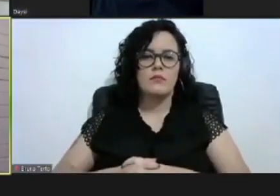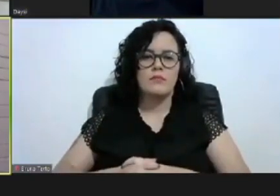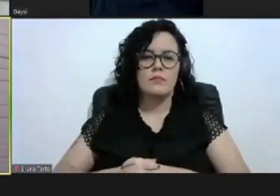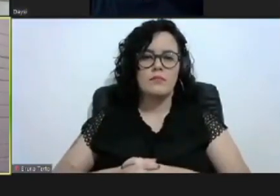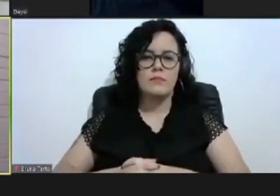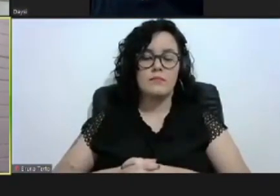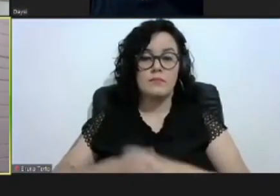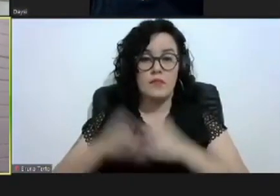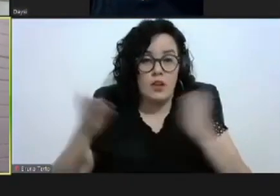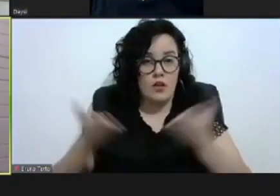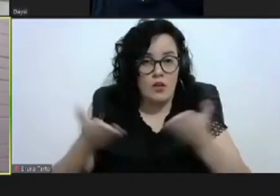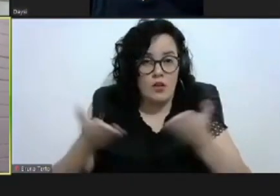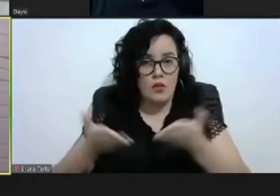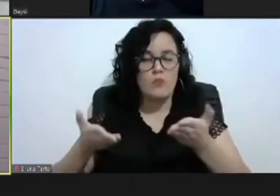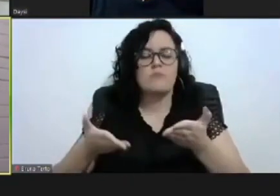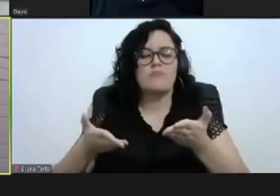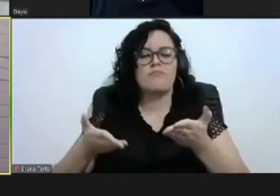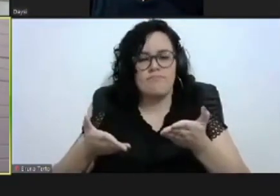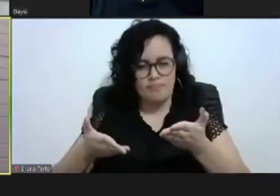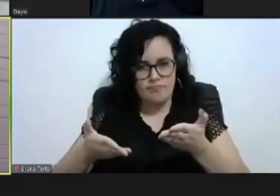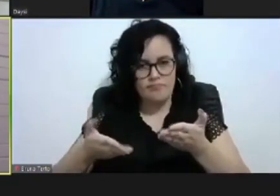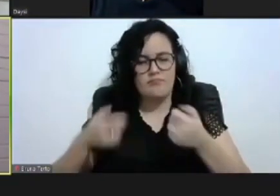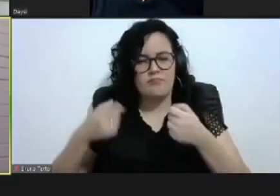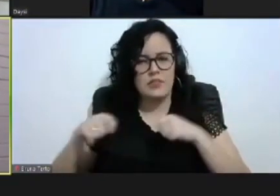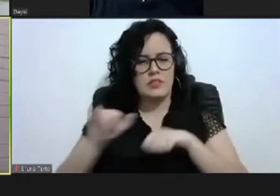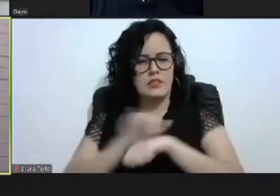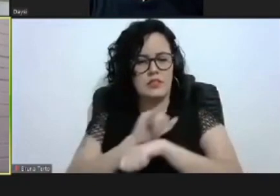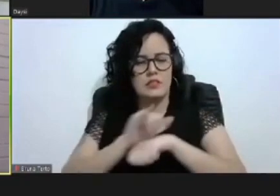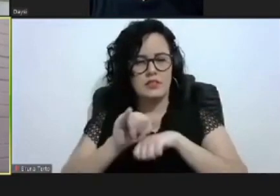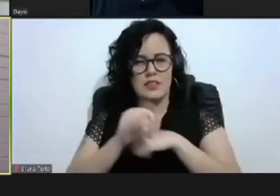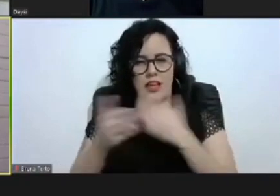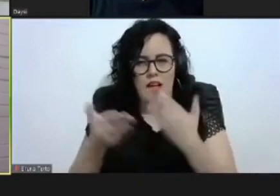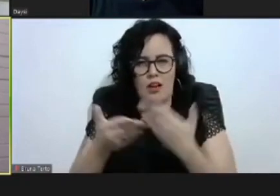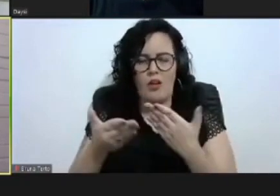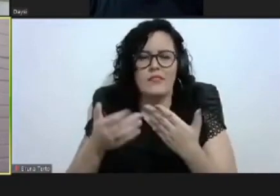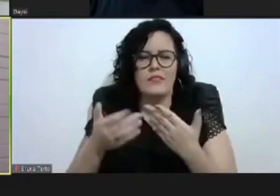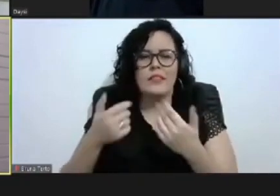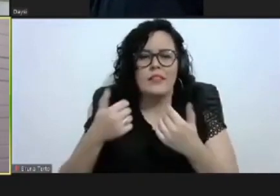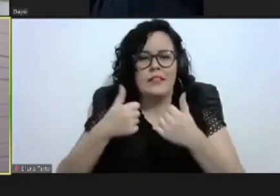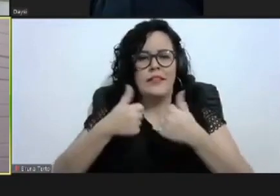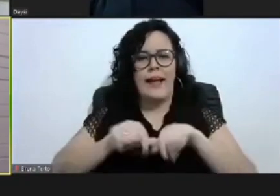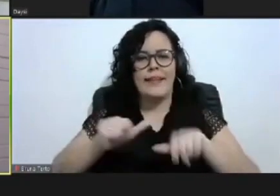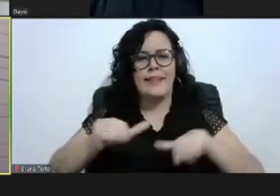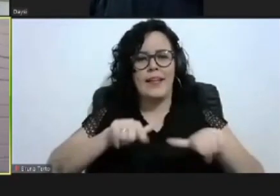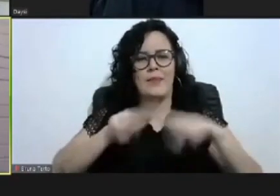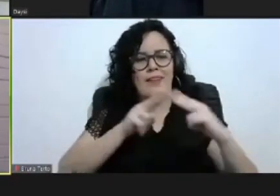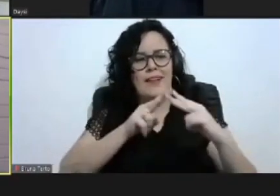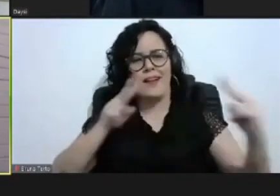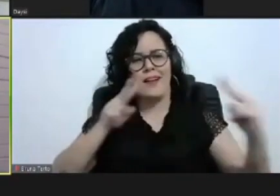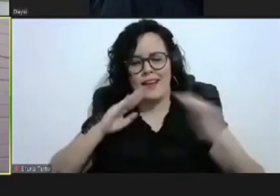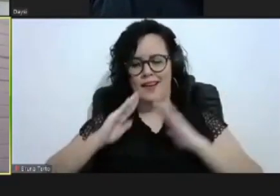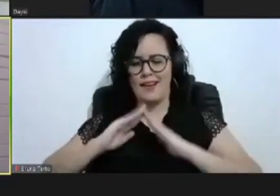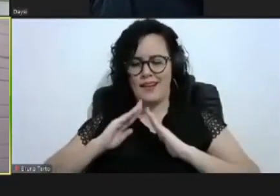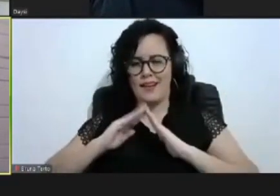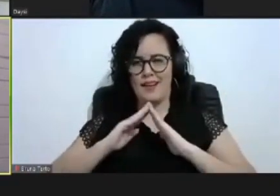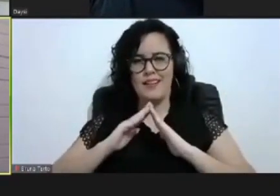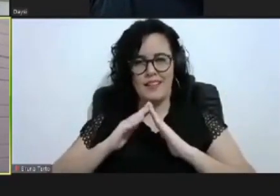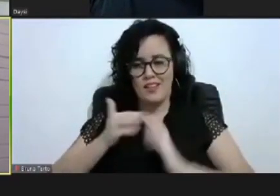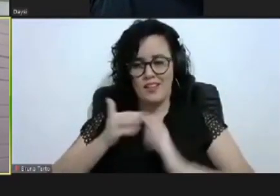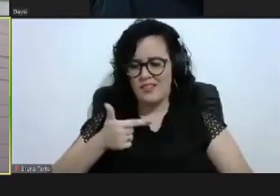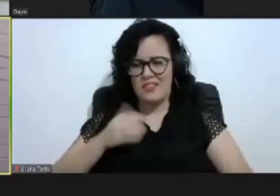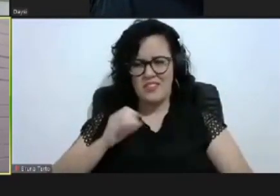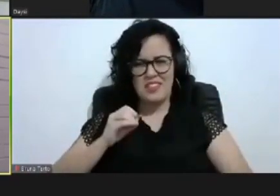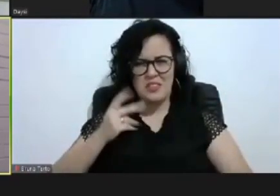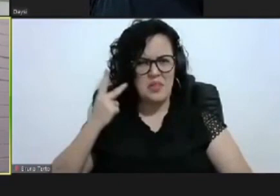E hoje a gente, né, teve que mexer muito na programação, a gente está em trabalho remoto, totalmente remoto, nós somos 20 e poucas pessoas trabalhando na